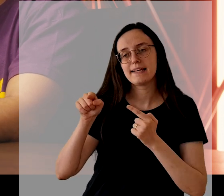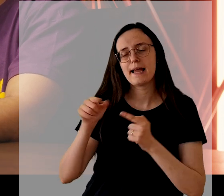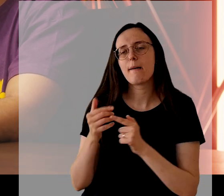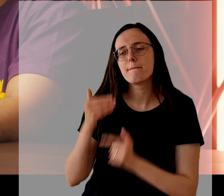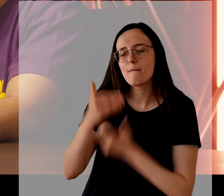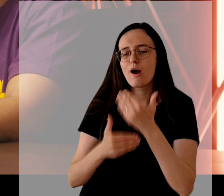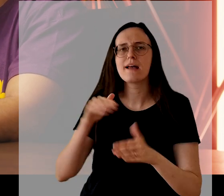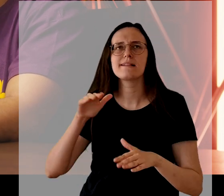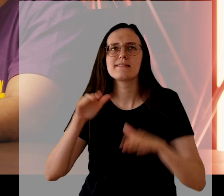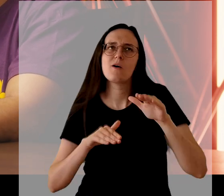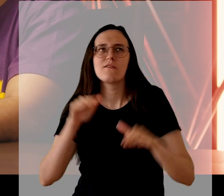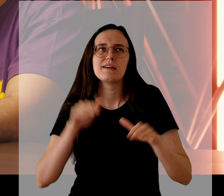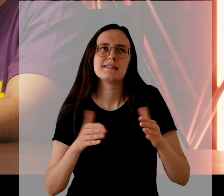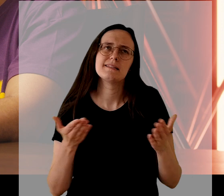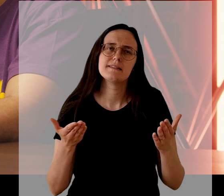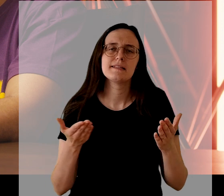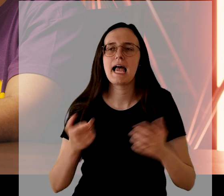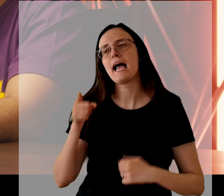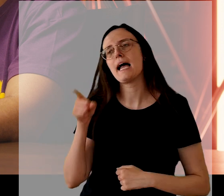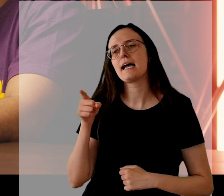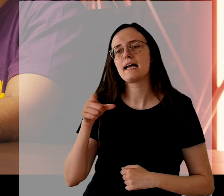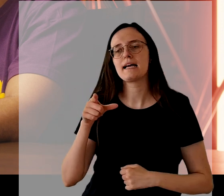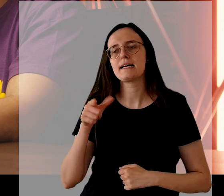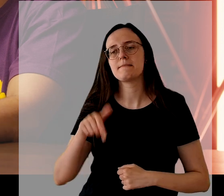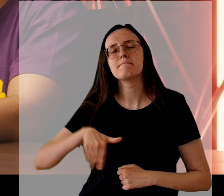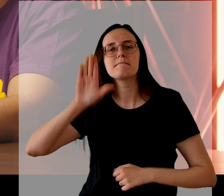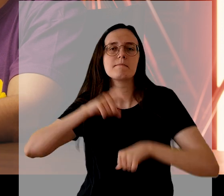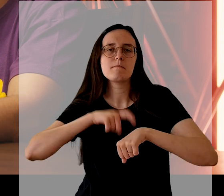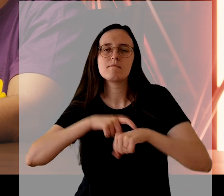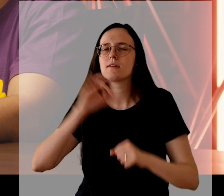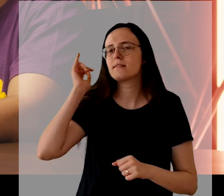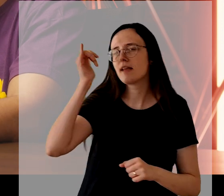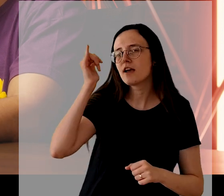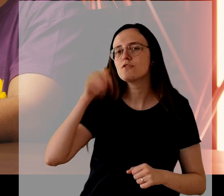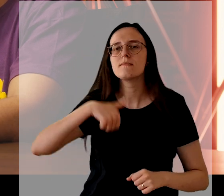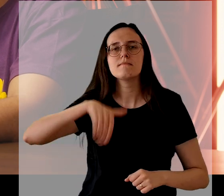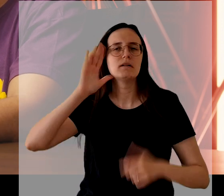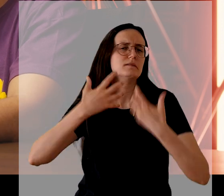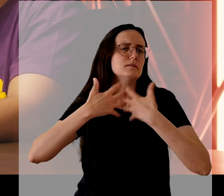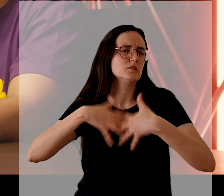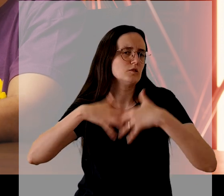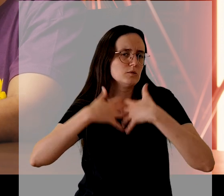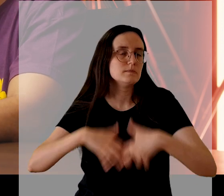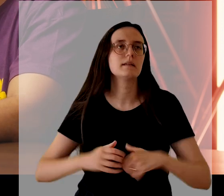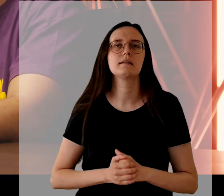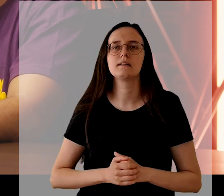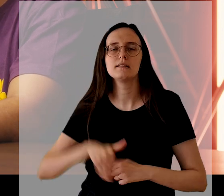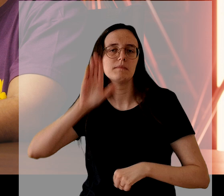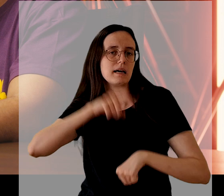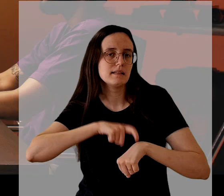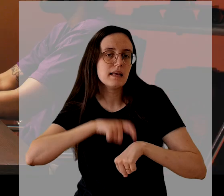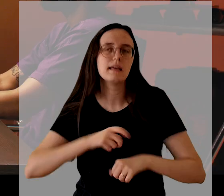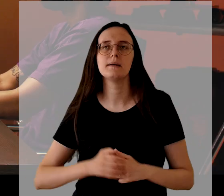por ser um processo talvez que exige um desenvolvimento de narrativa mais complexo, demanda